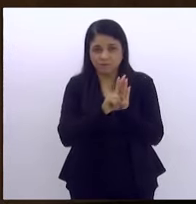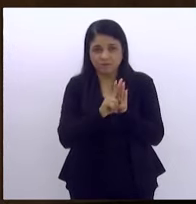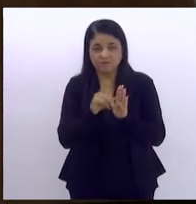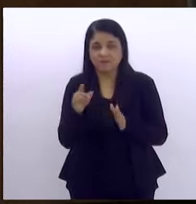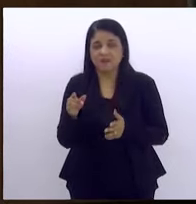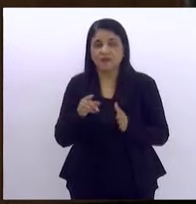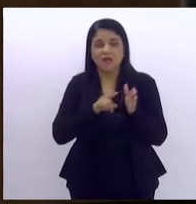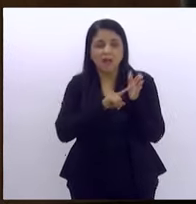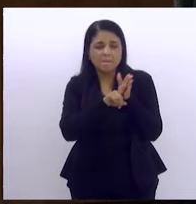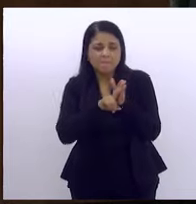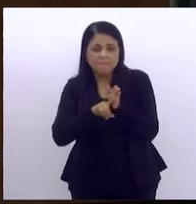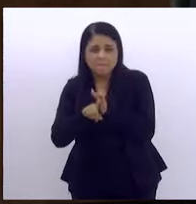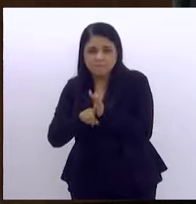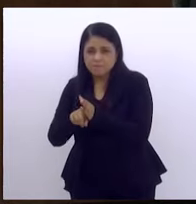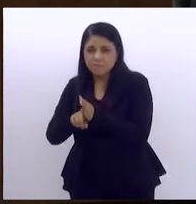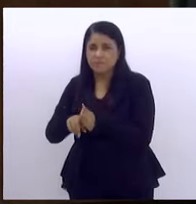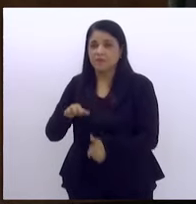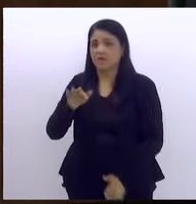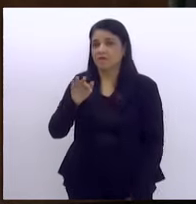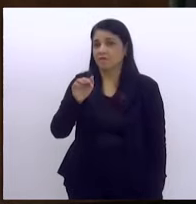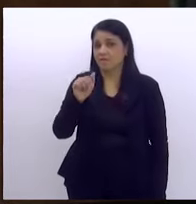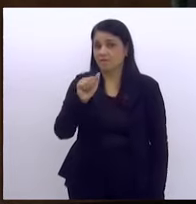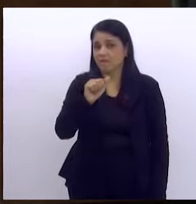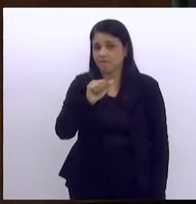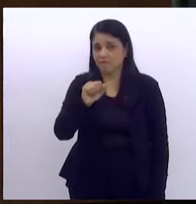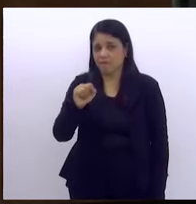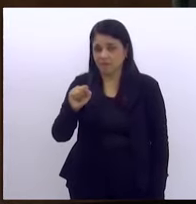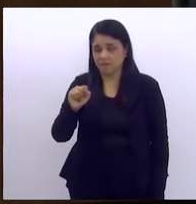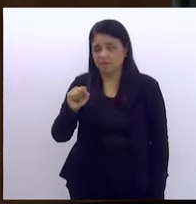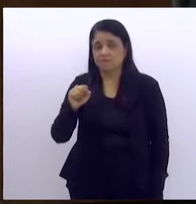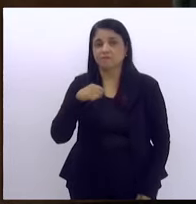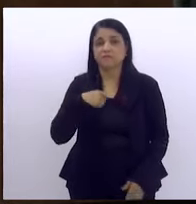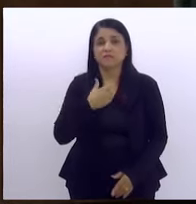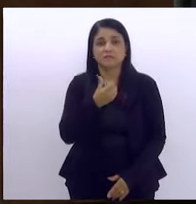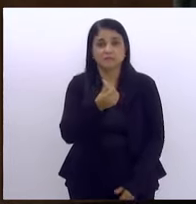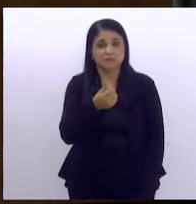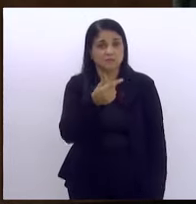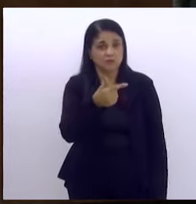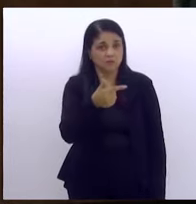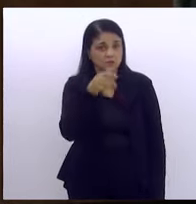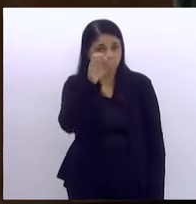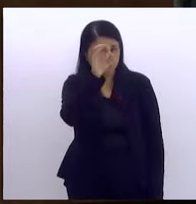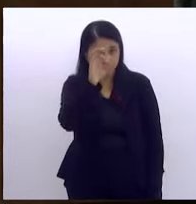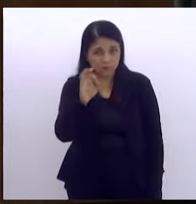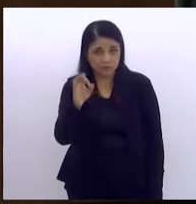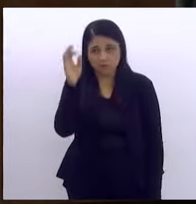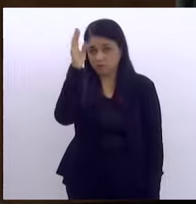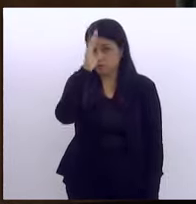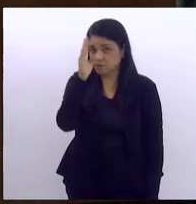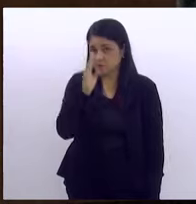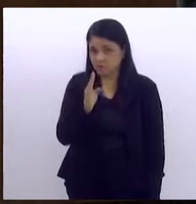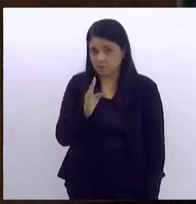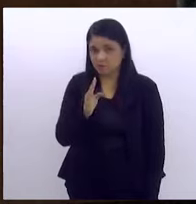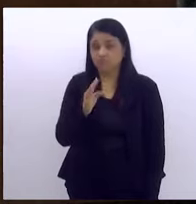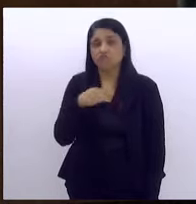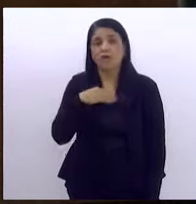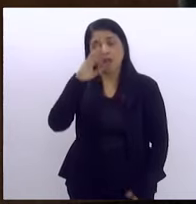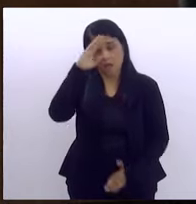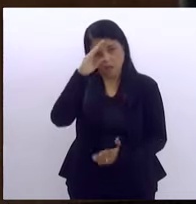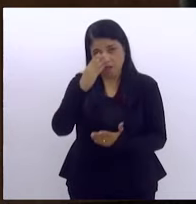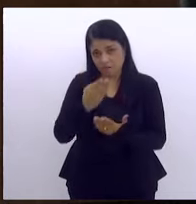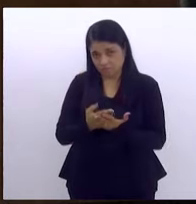pesquisa realizada pela Avaz, 62% dos brasileiros acreditam em